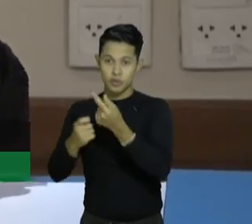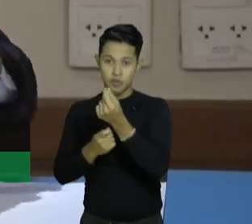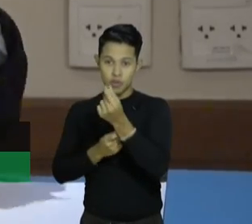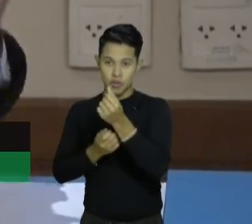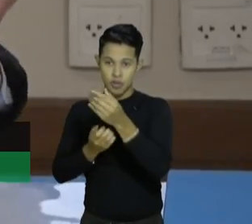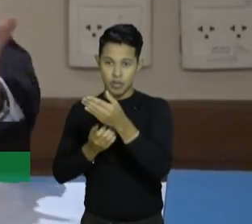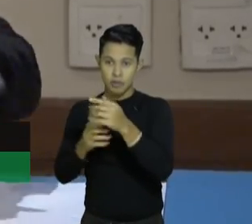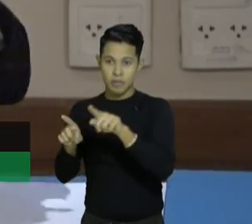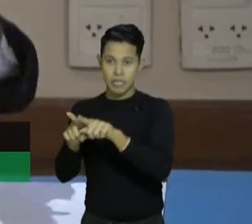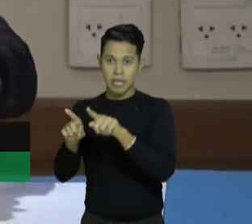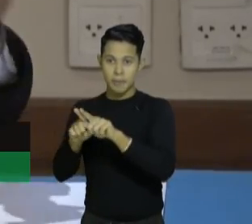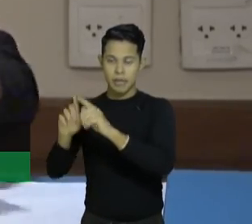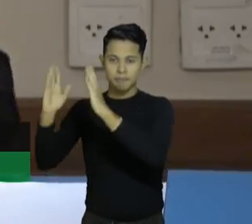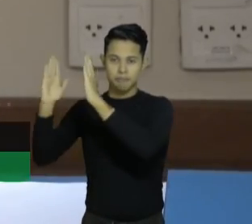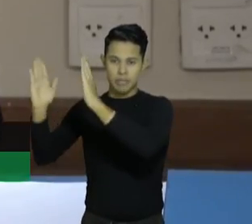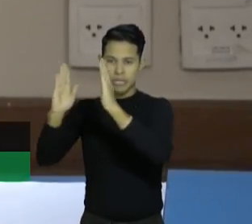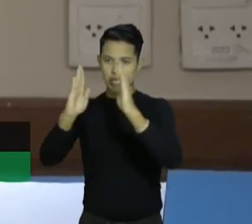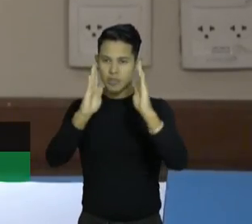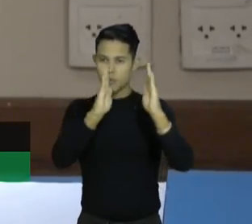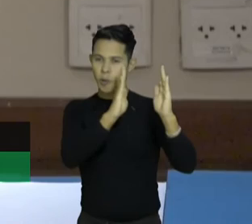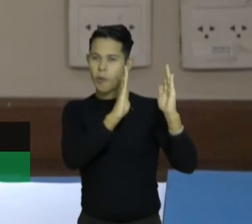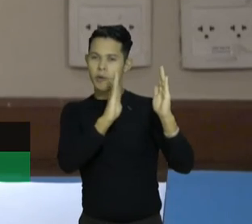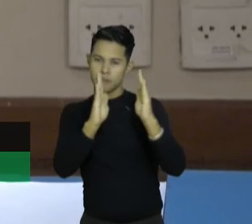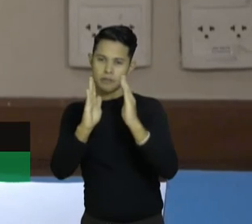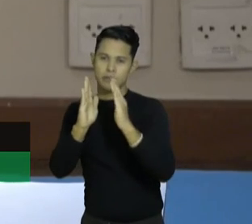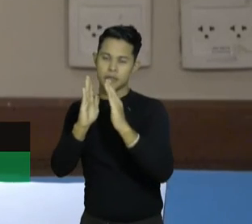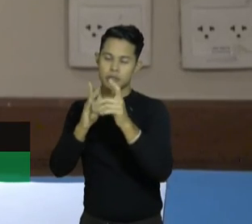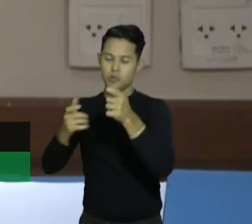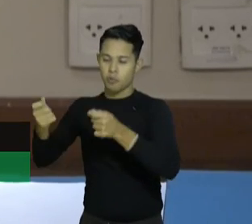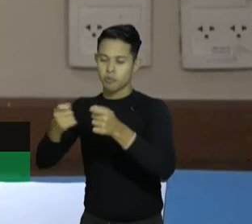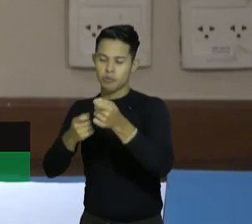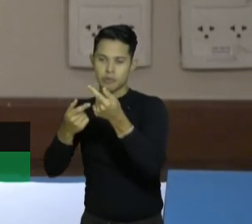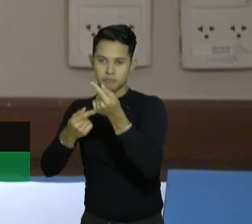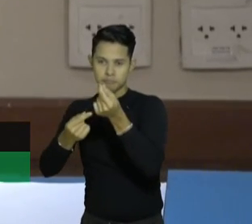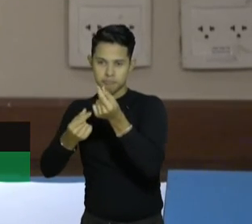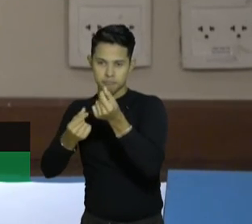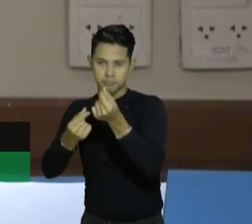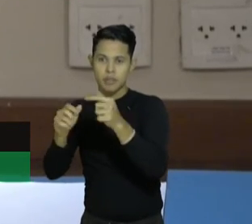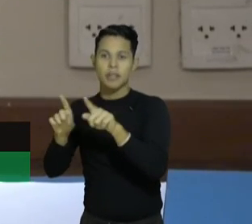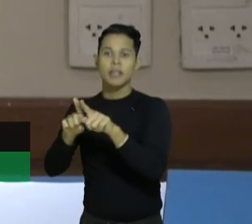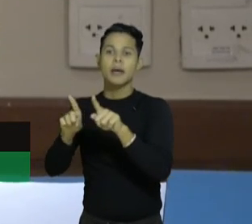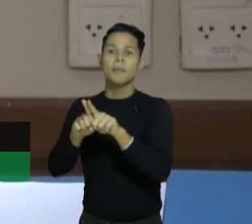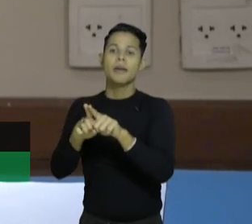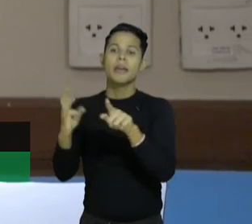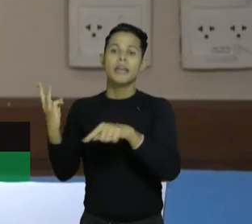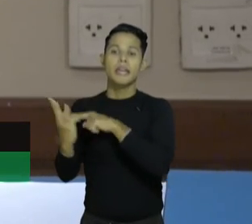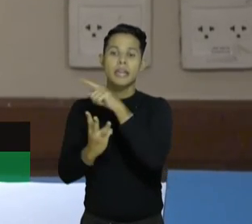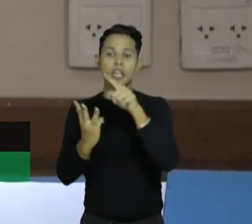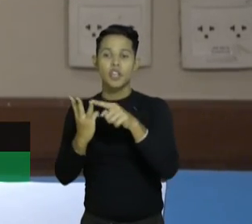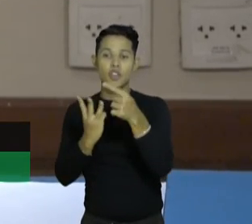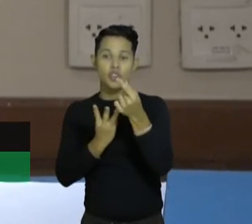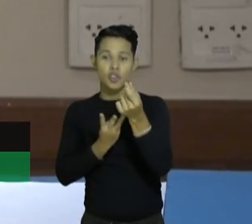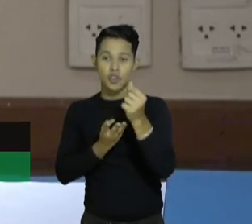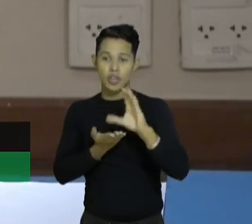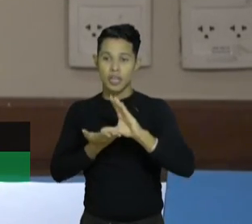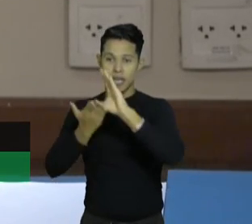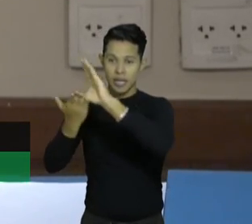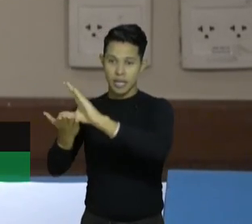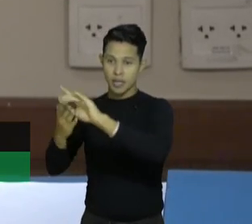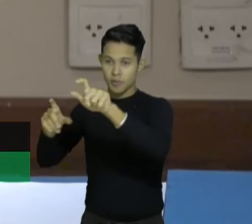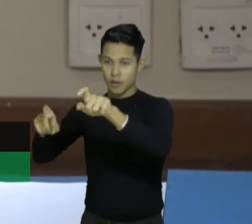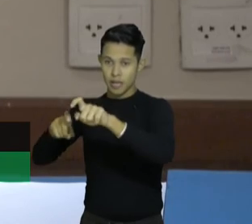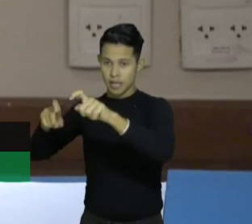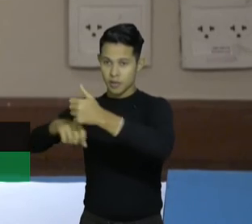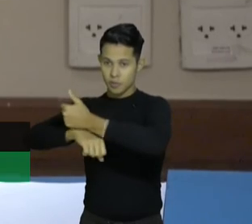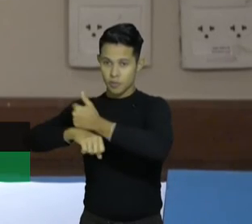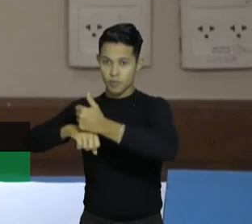de de oferta né para poder controlar o estoque controlar preço ã e financiamento ao agricultor em 2019 gastaram 60